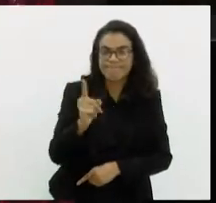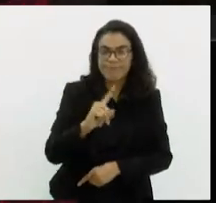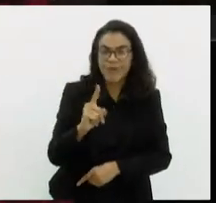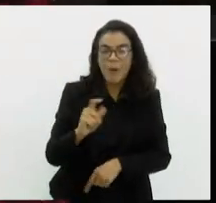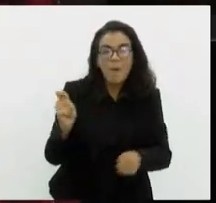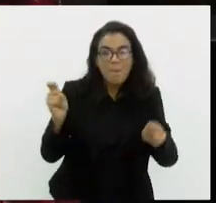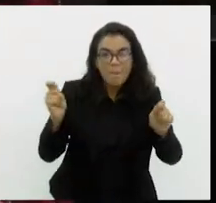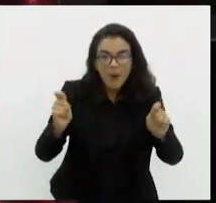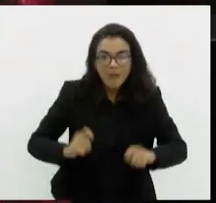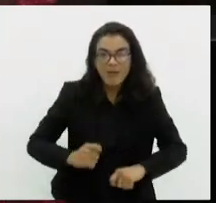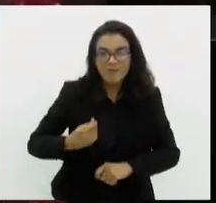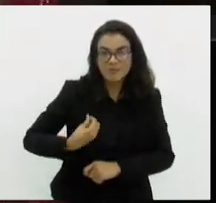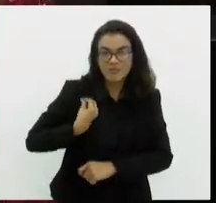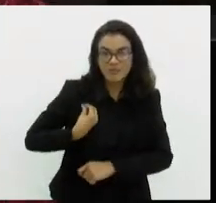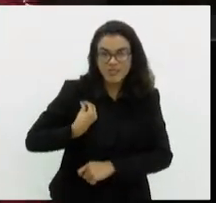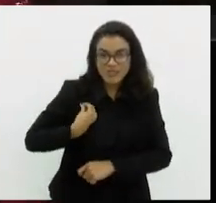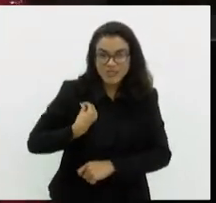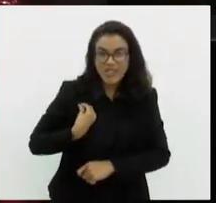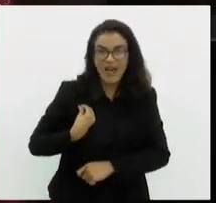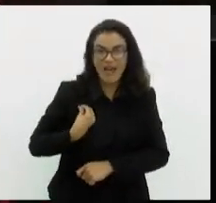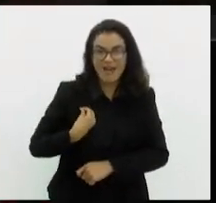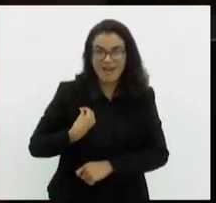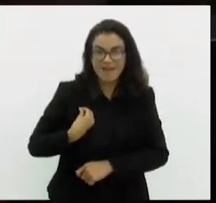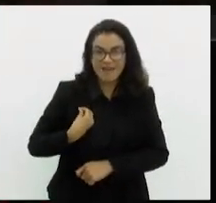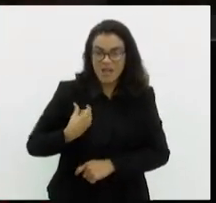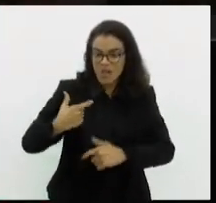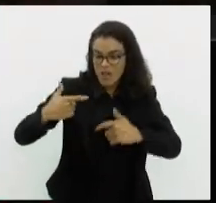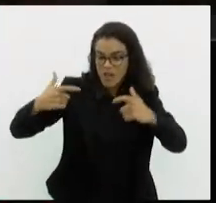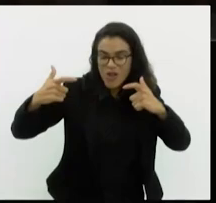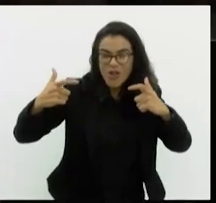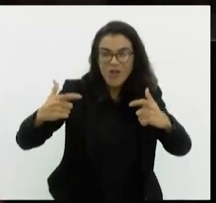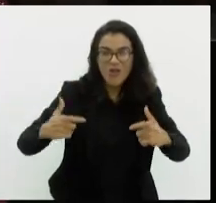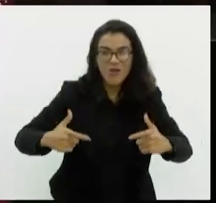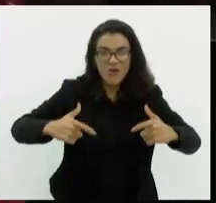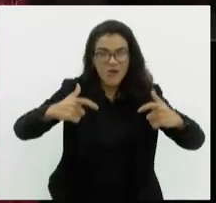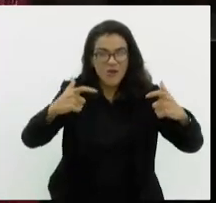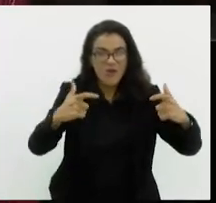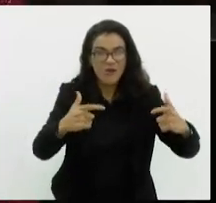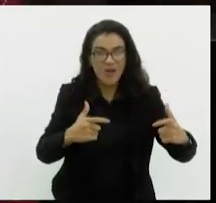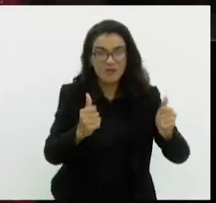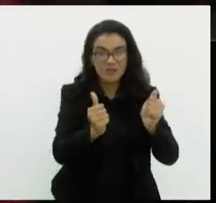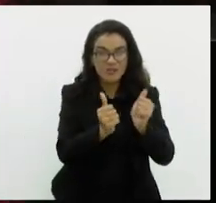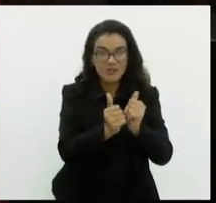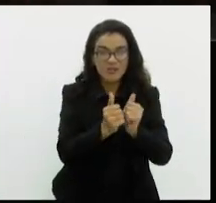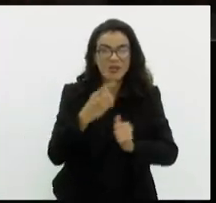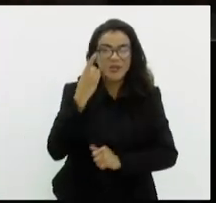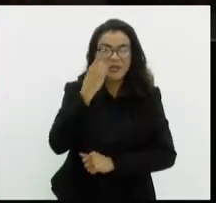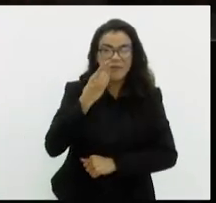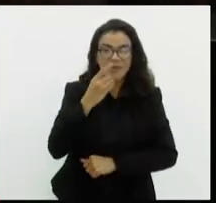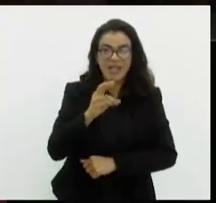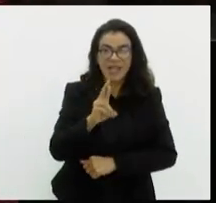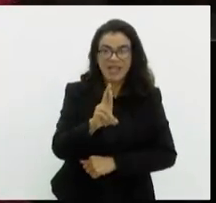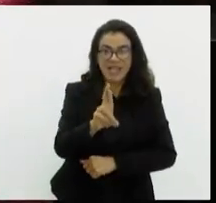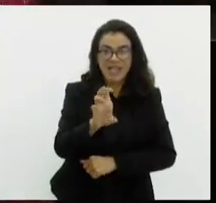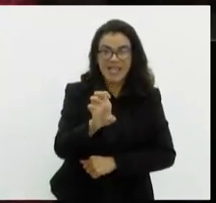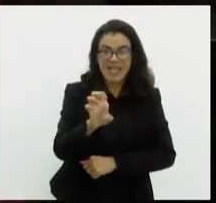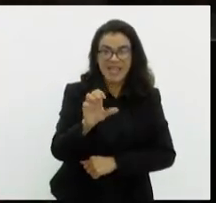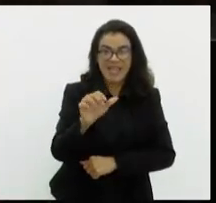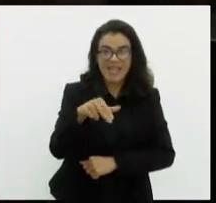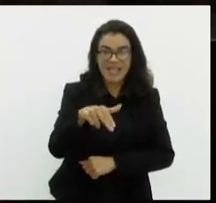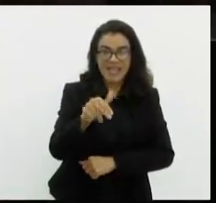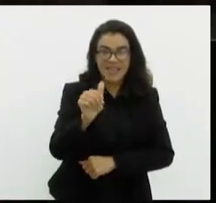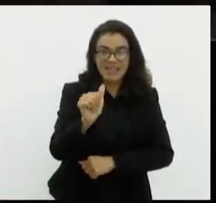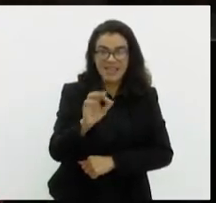poderemos estar ocupando espaço junto com Renata Souza, que não seja ela